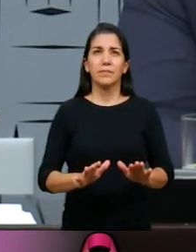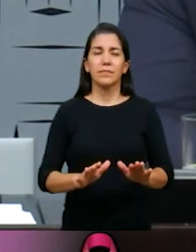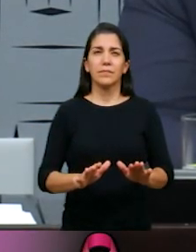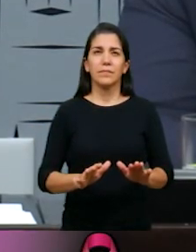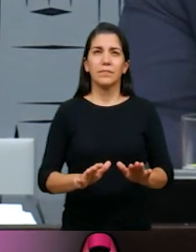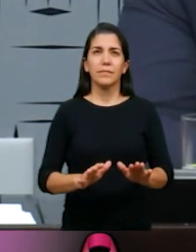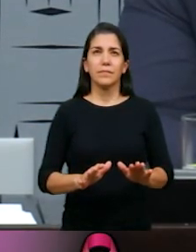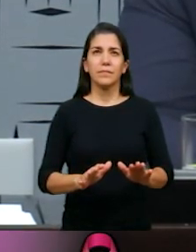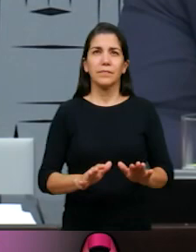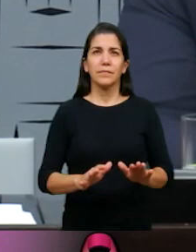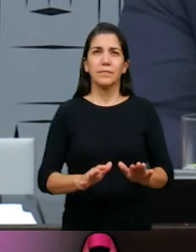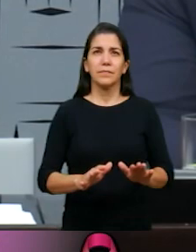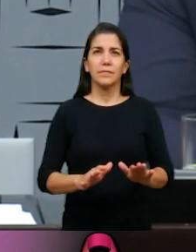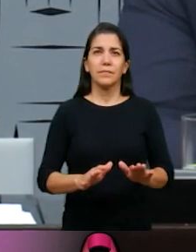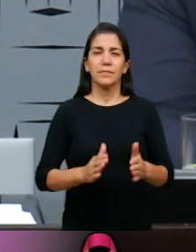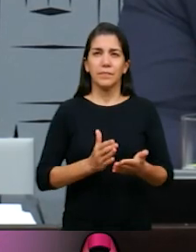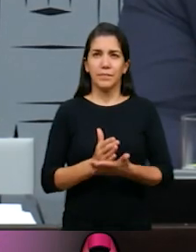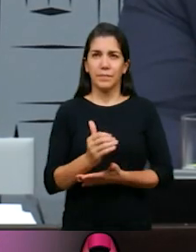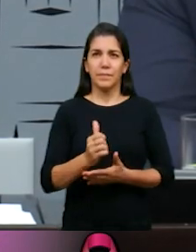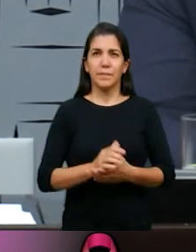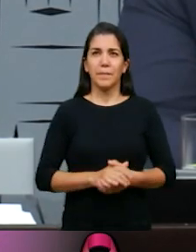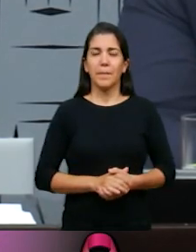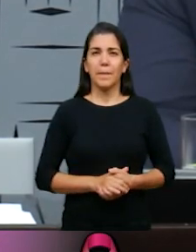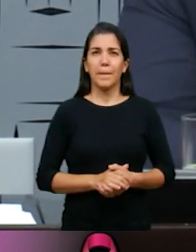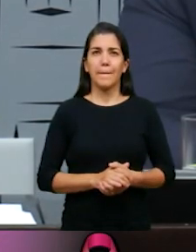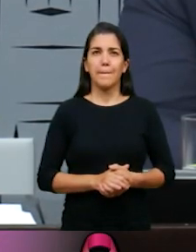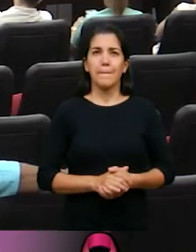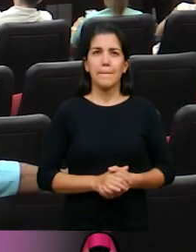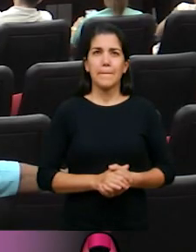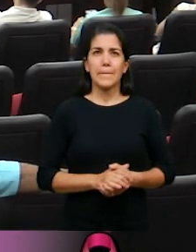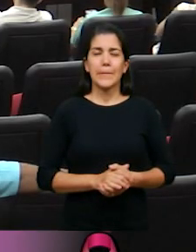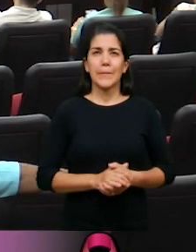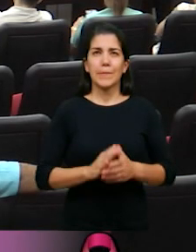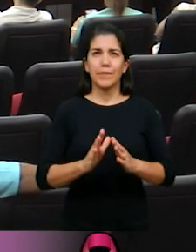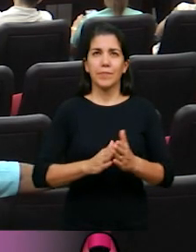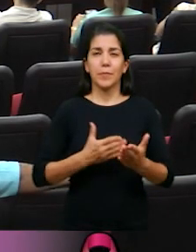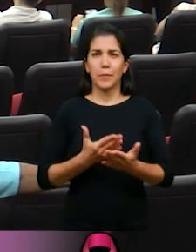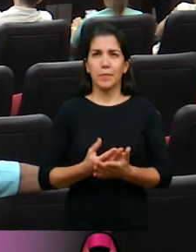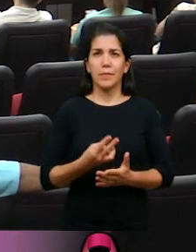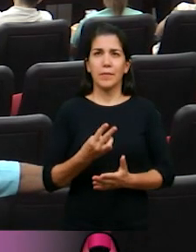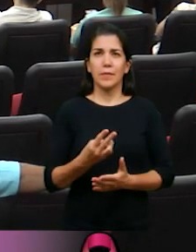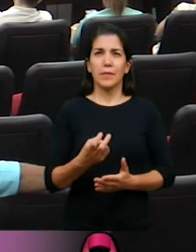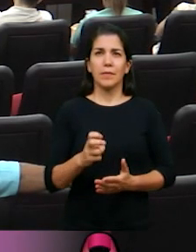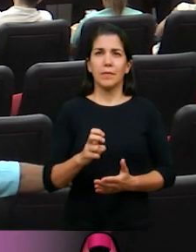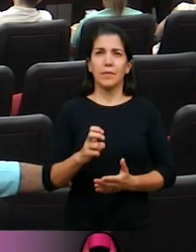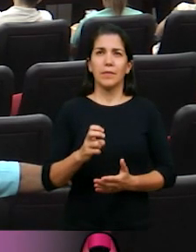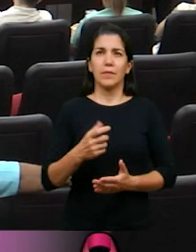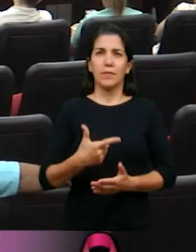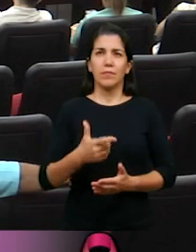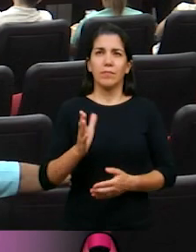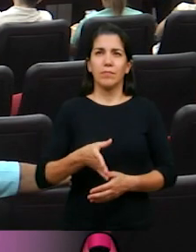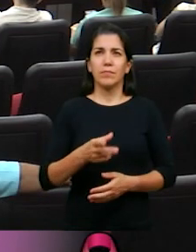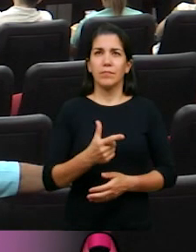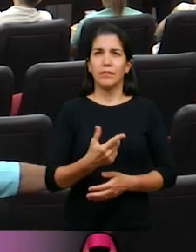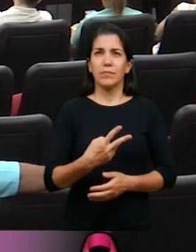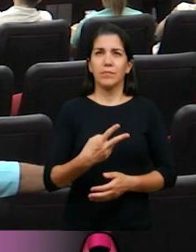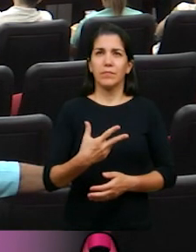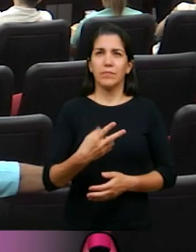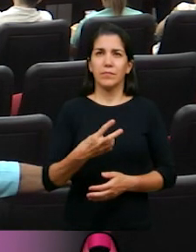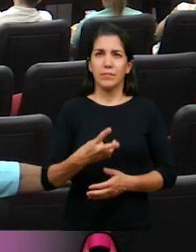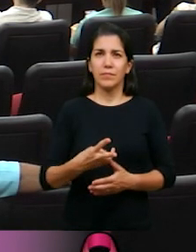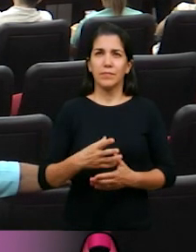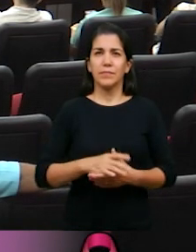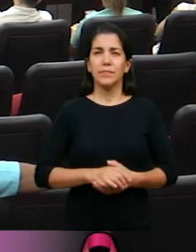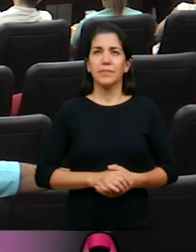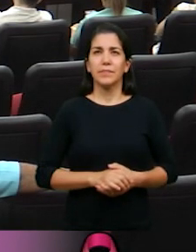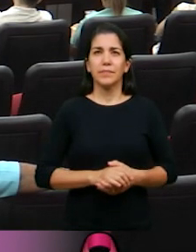permaneçam como estão. Aprovado. Requerimento 352 de 2023. Senhora